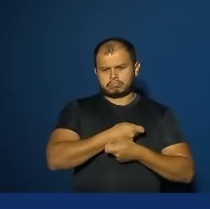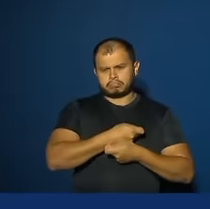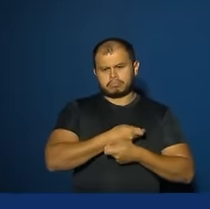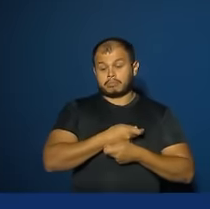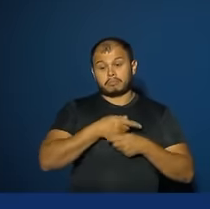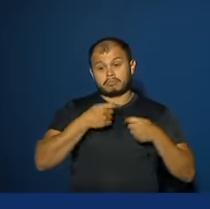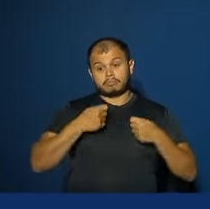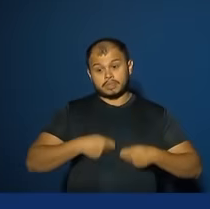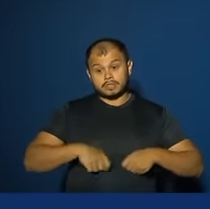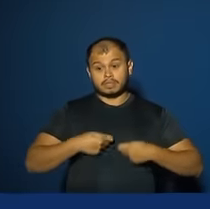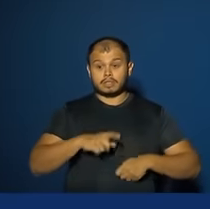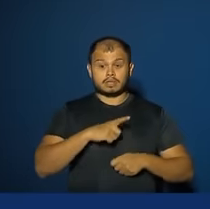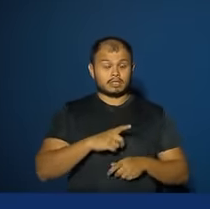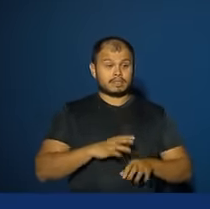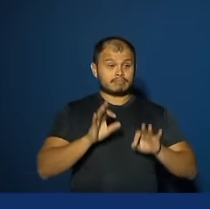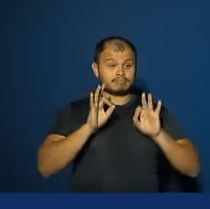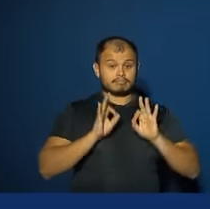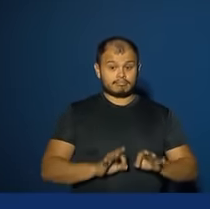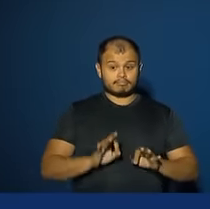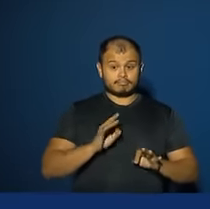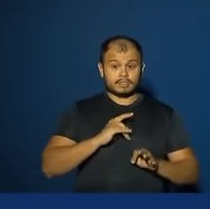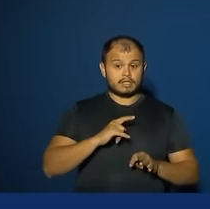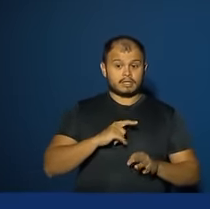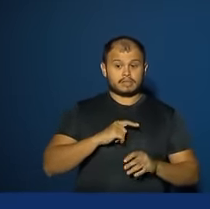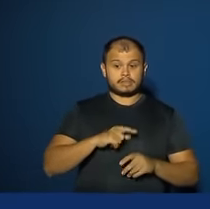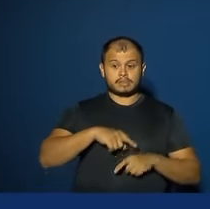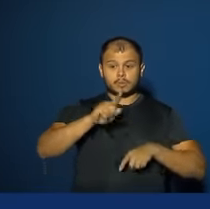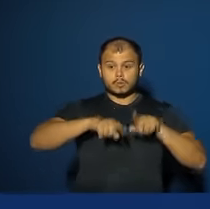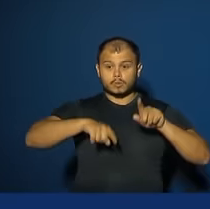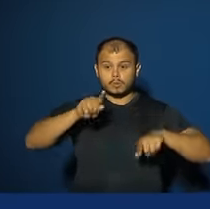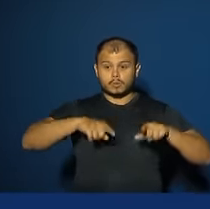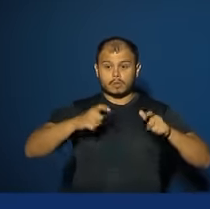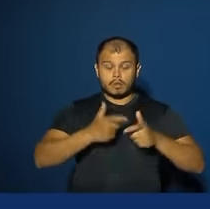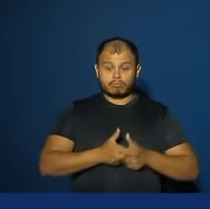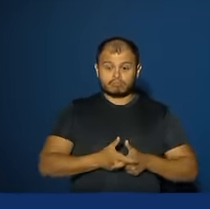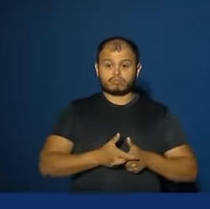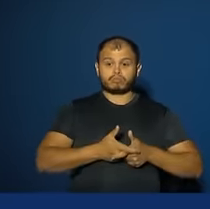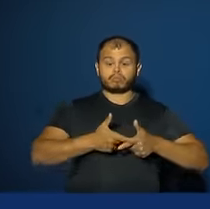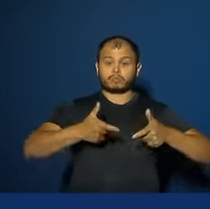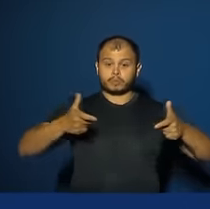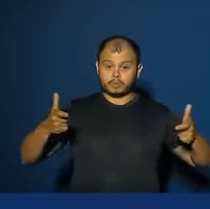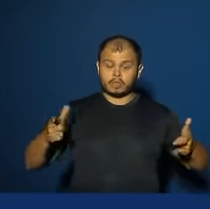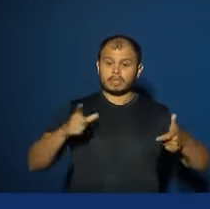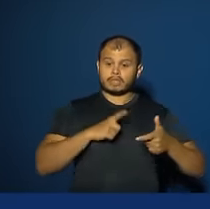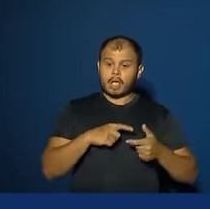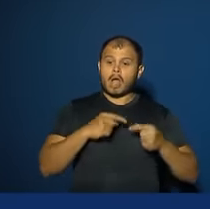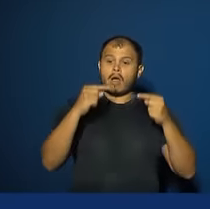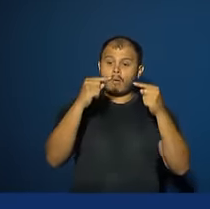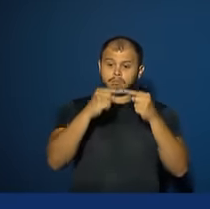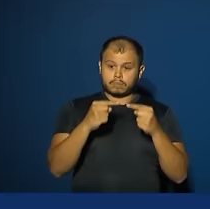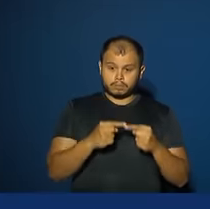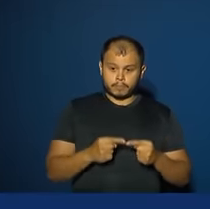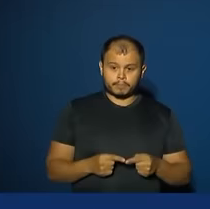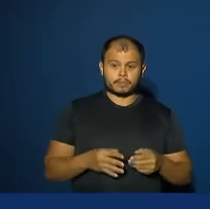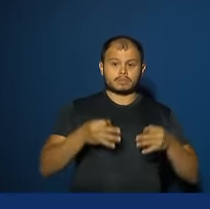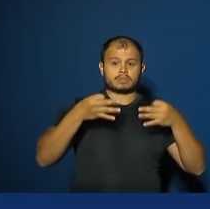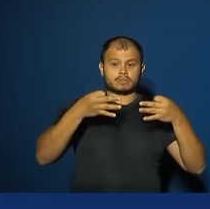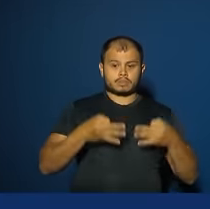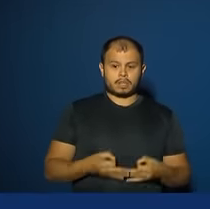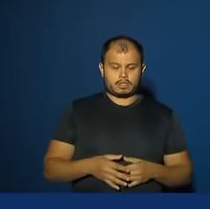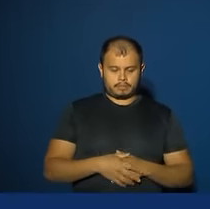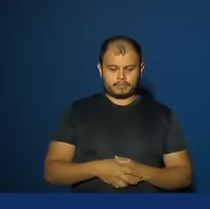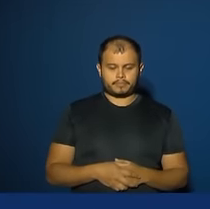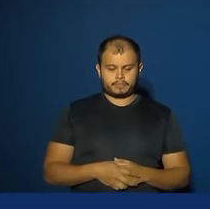a convicção de que os indicadores, no geral, do índice, estão convergindo, de fato, para onde você